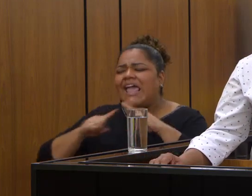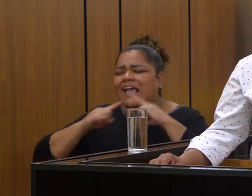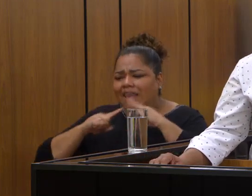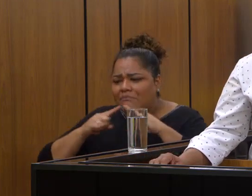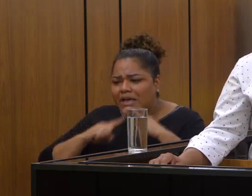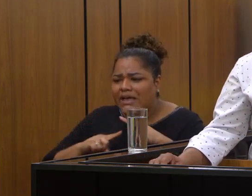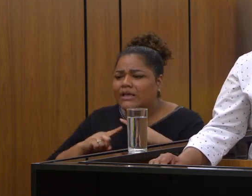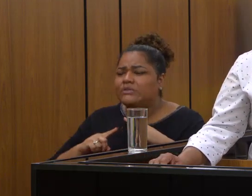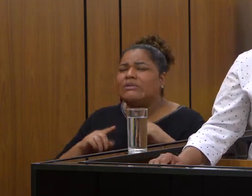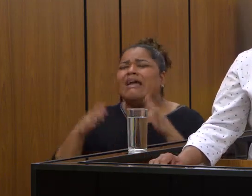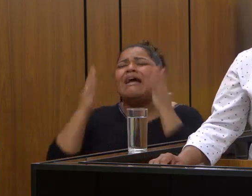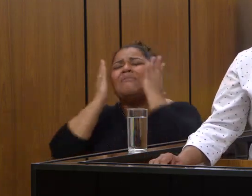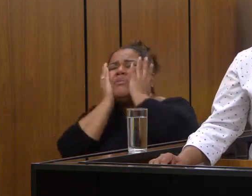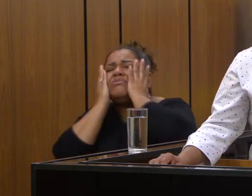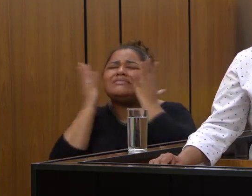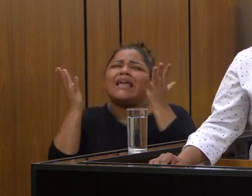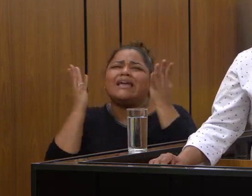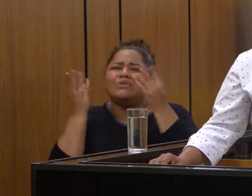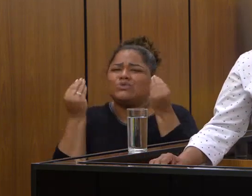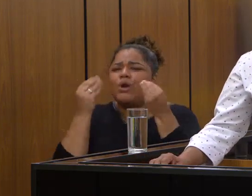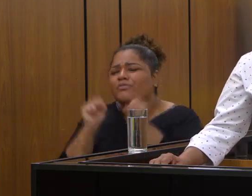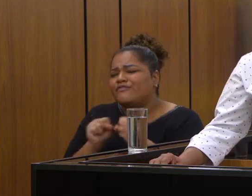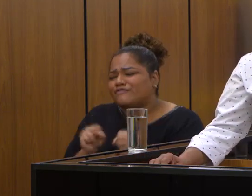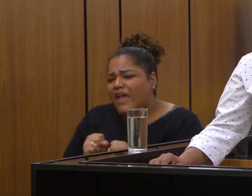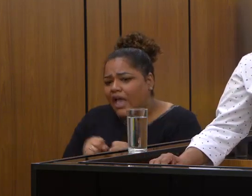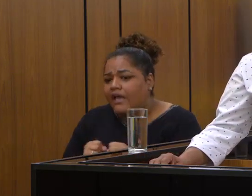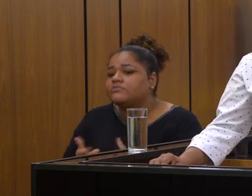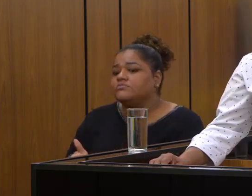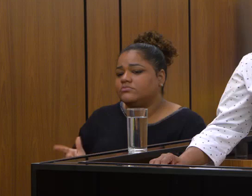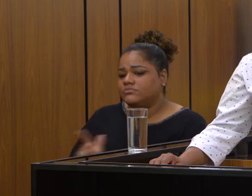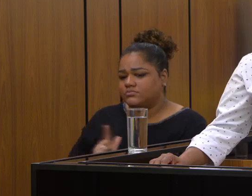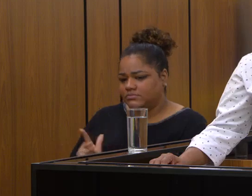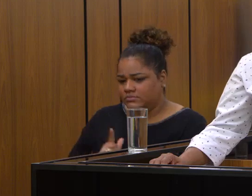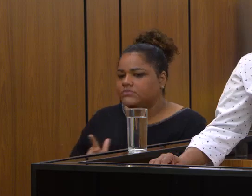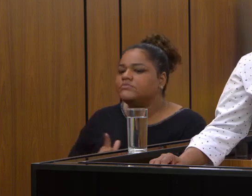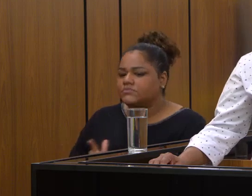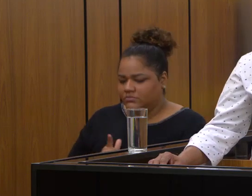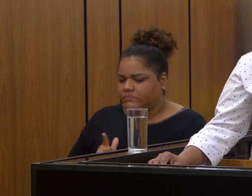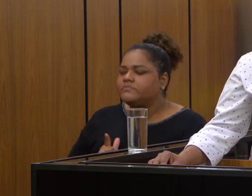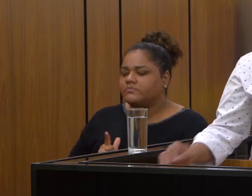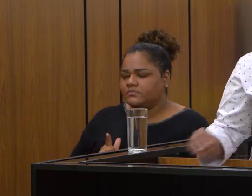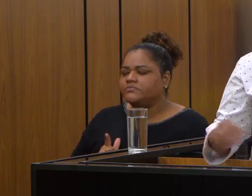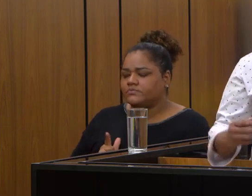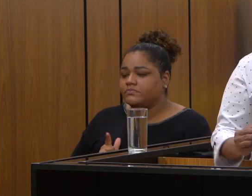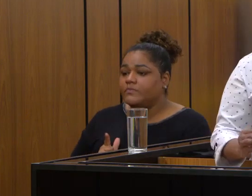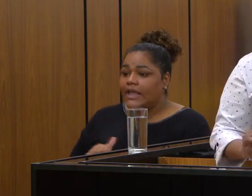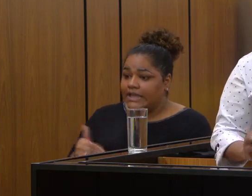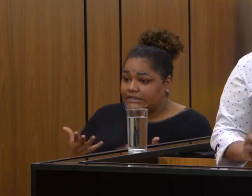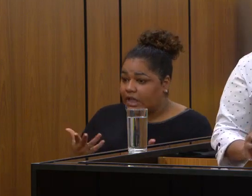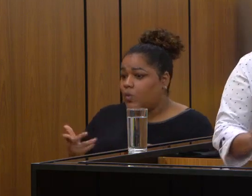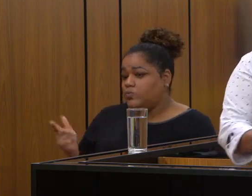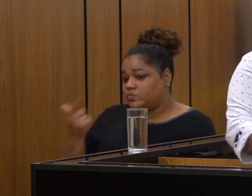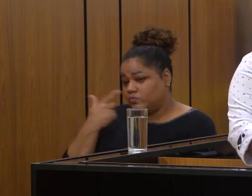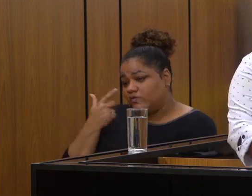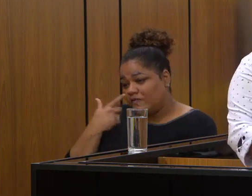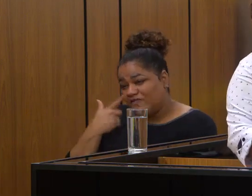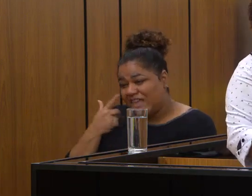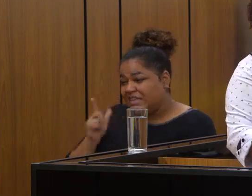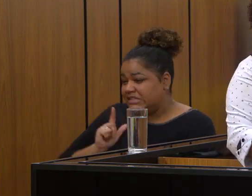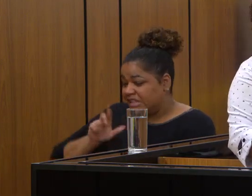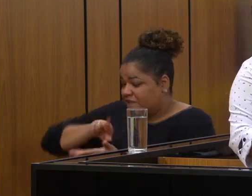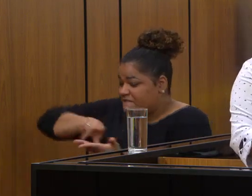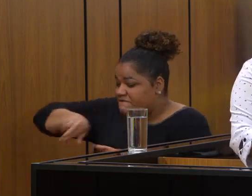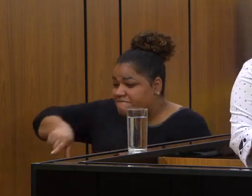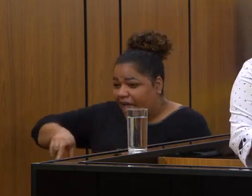faz segundo relatos várias vítimas como eu já disse e